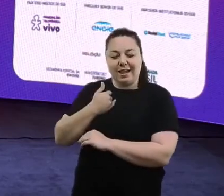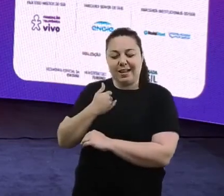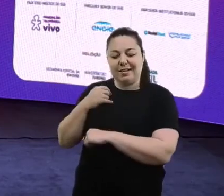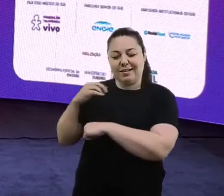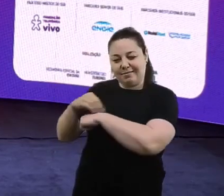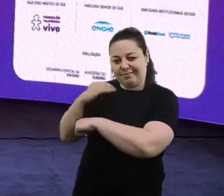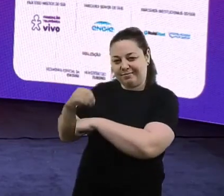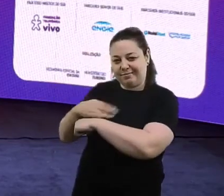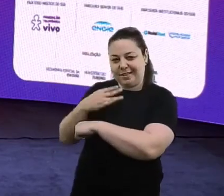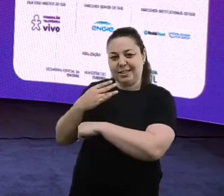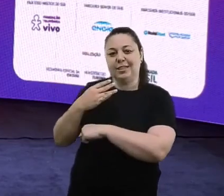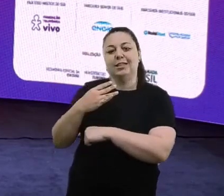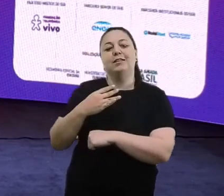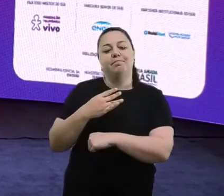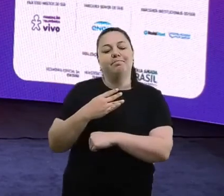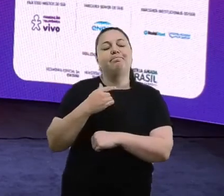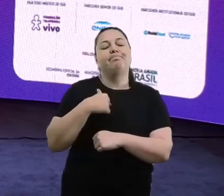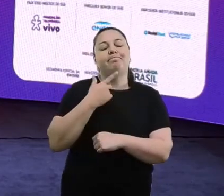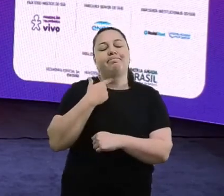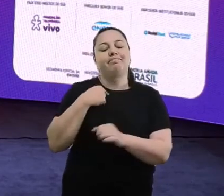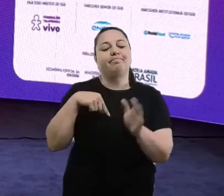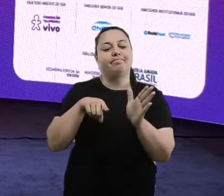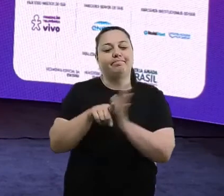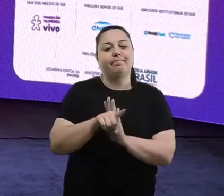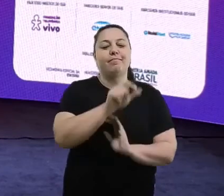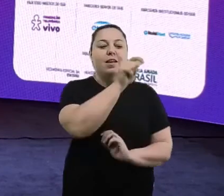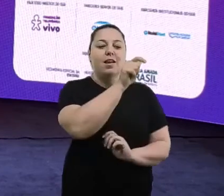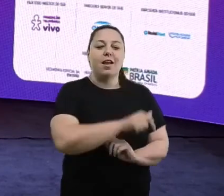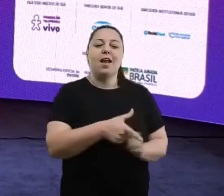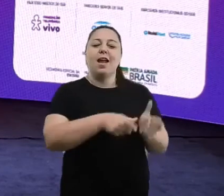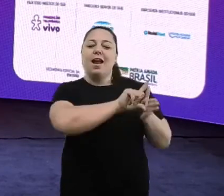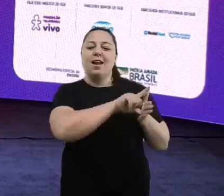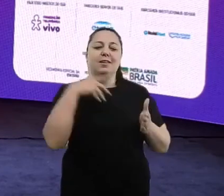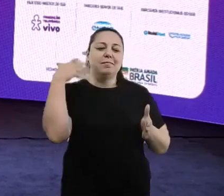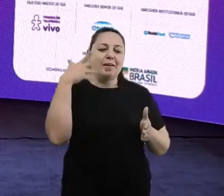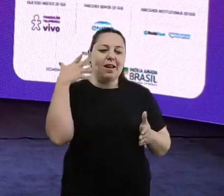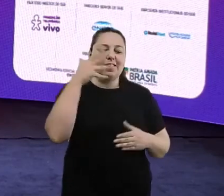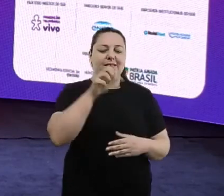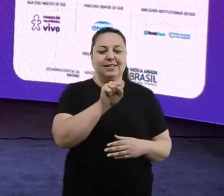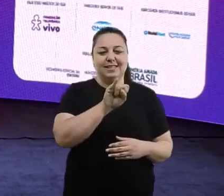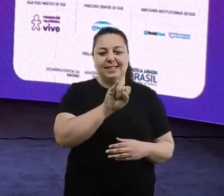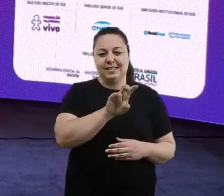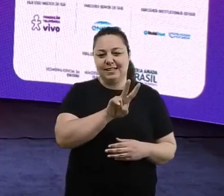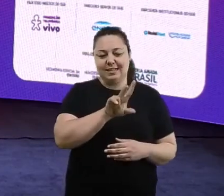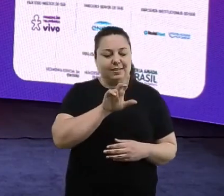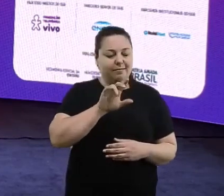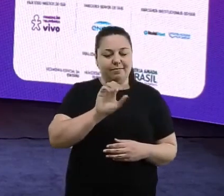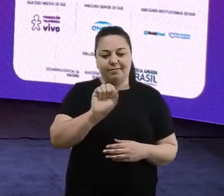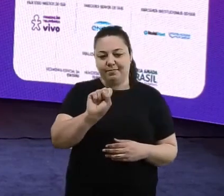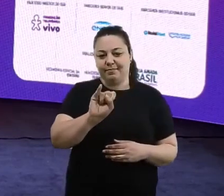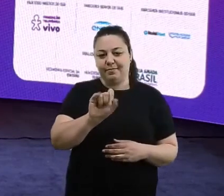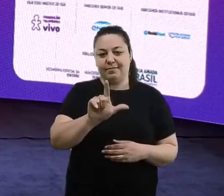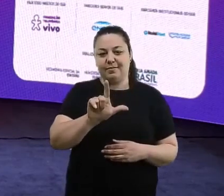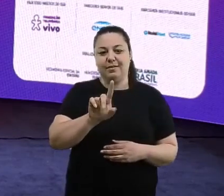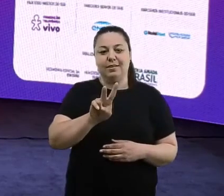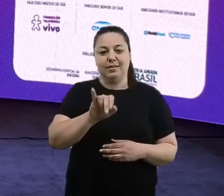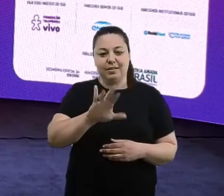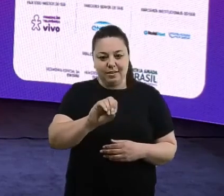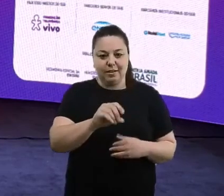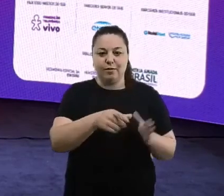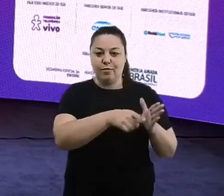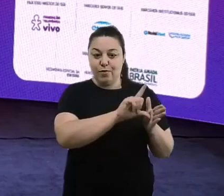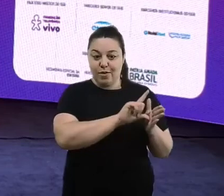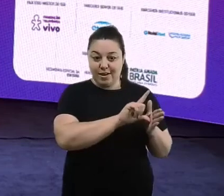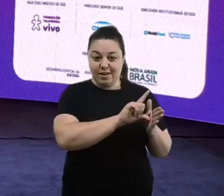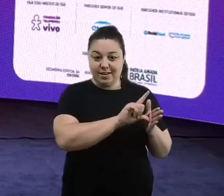Meira trouxe, inclusive, ele foi o palestrante anterior ao nosso painel, que ele colocou isso aqui, a gente